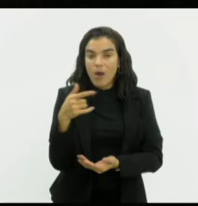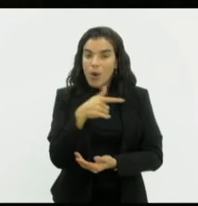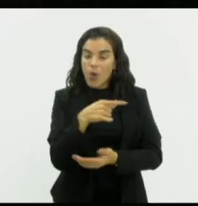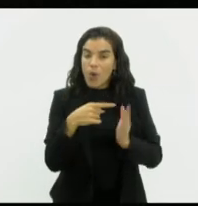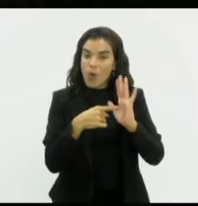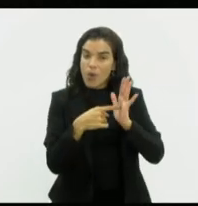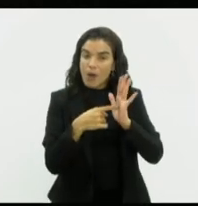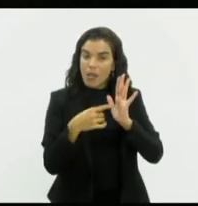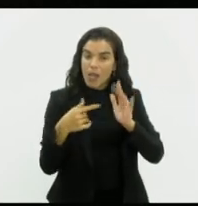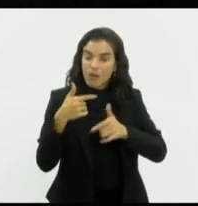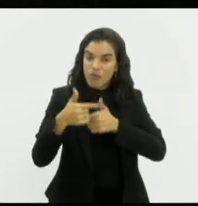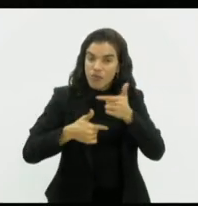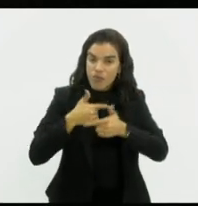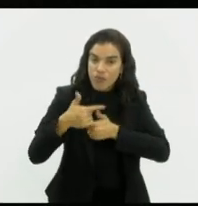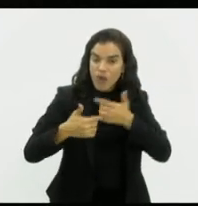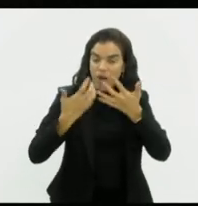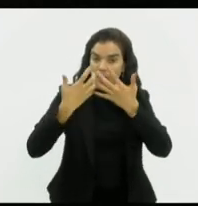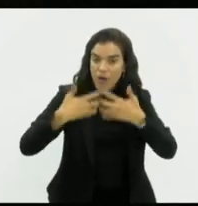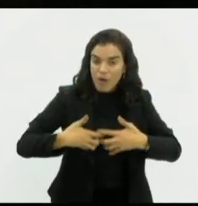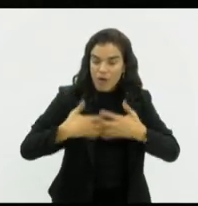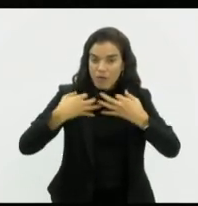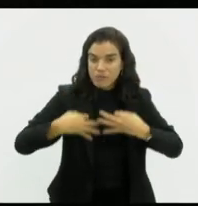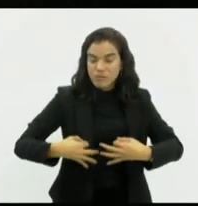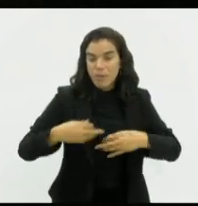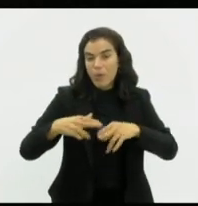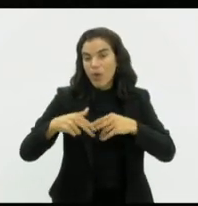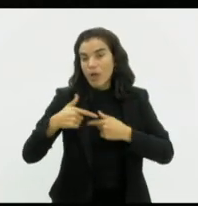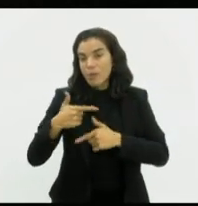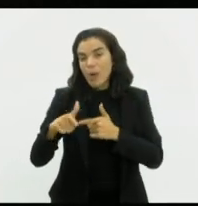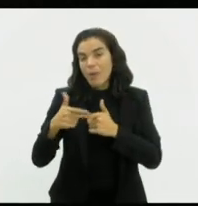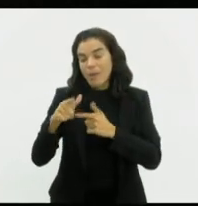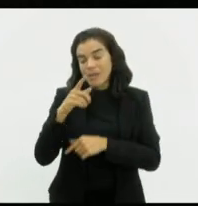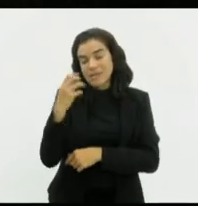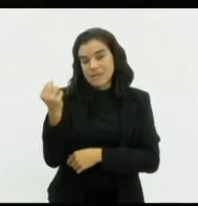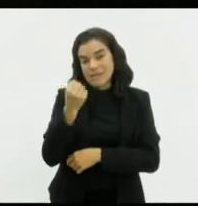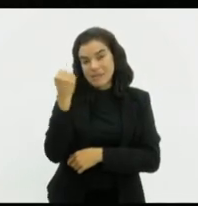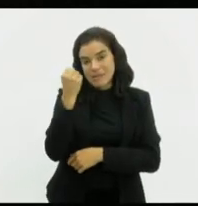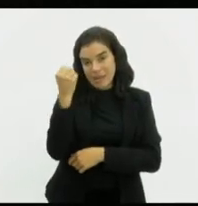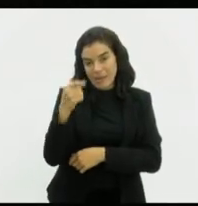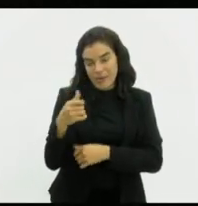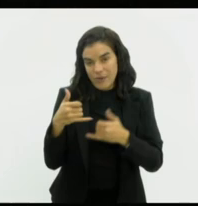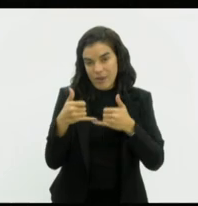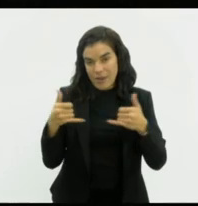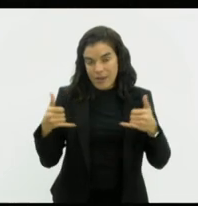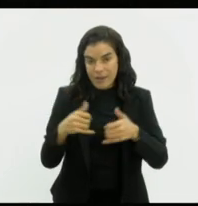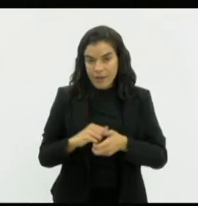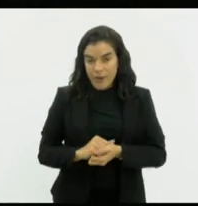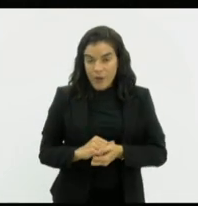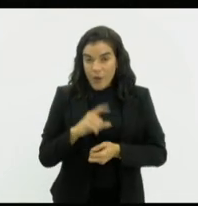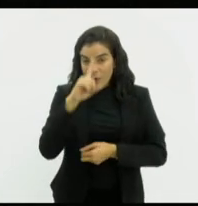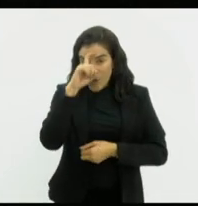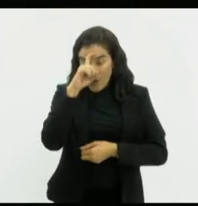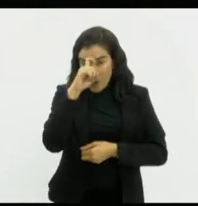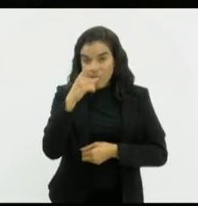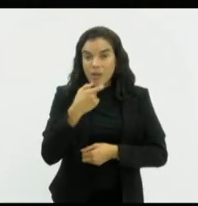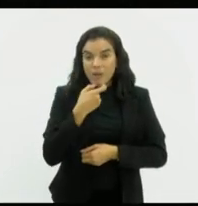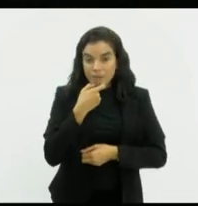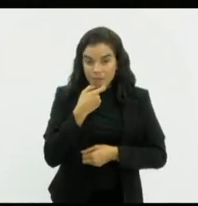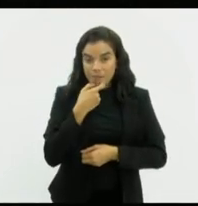funcionando plenamente, por falta desse problema sério da parte elétrica. Se o Hospital de Bom Sucesso,